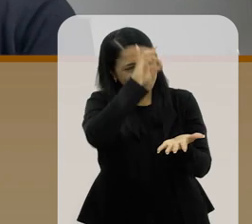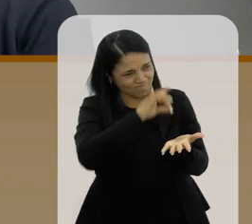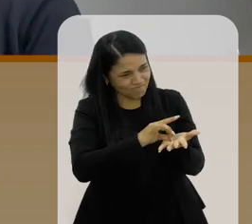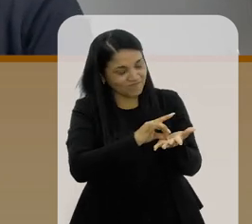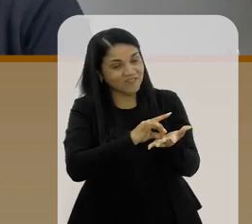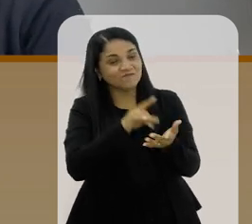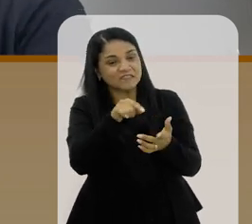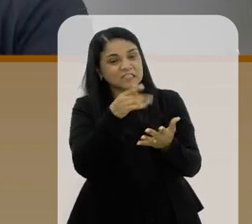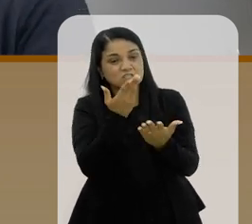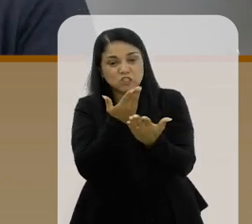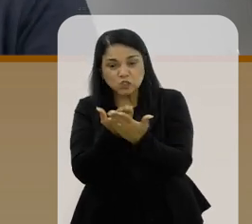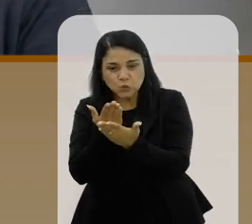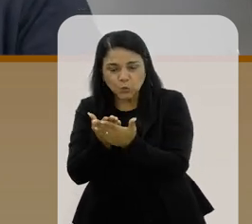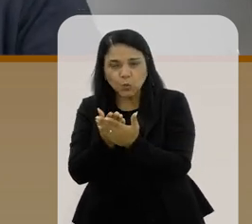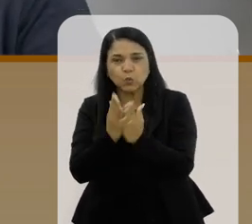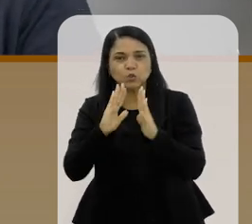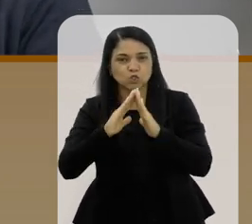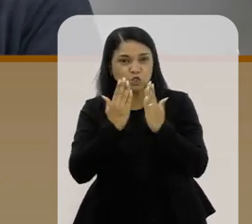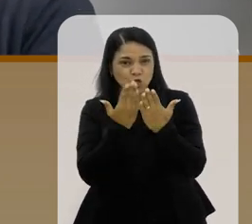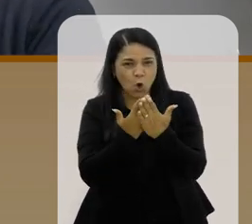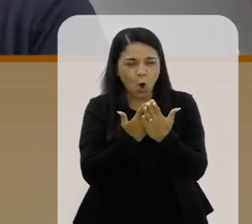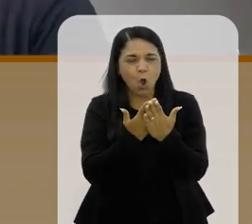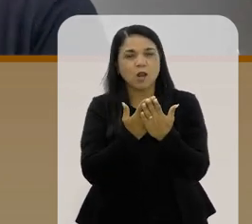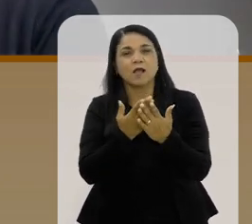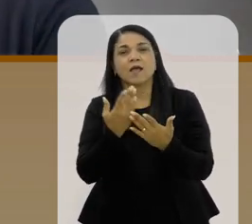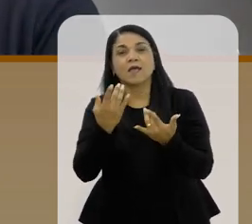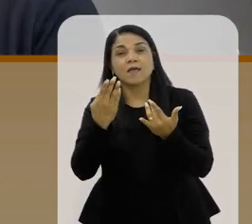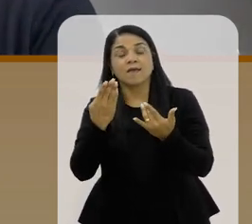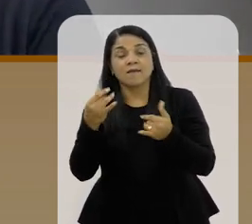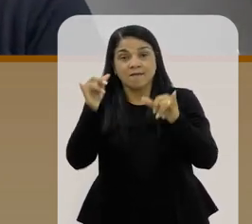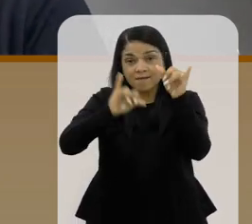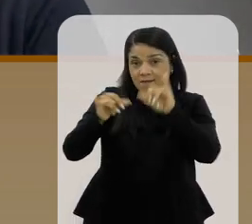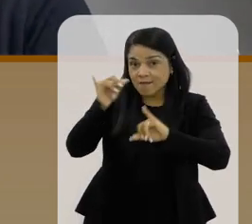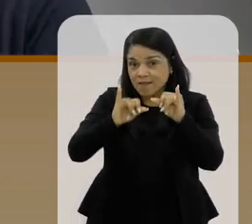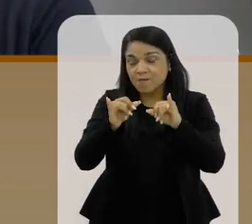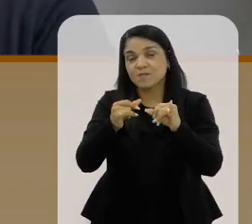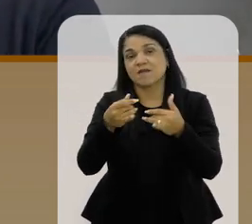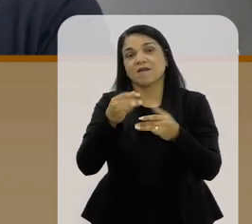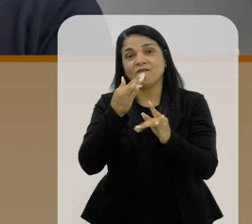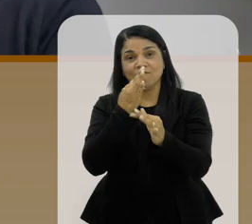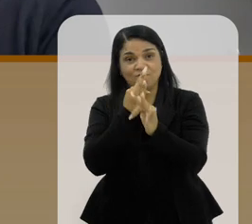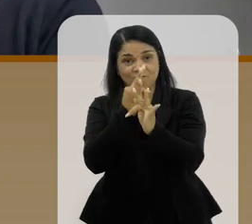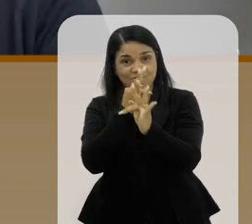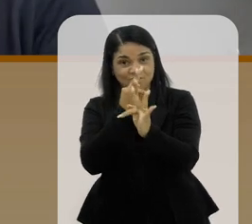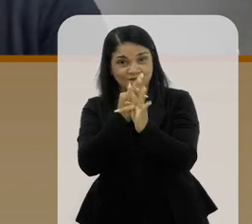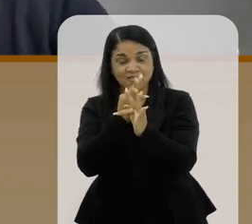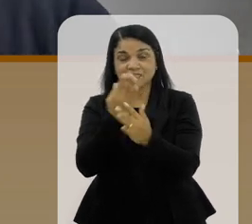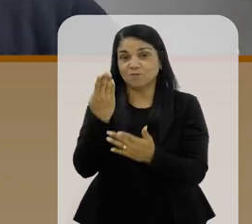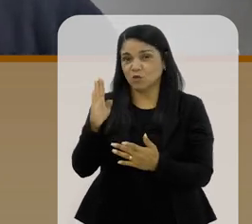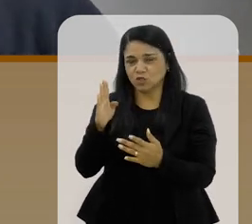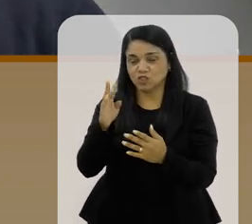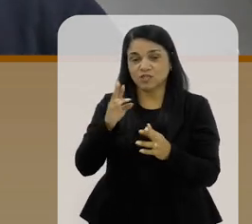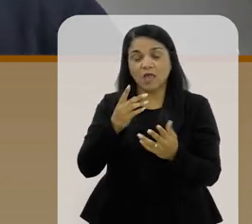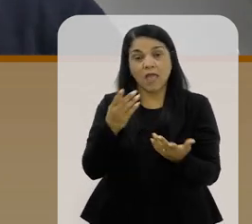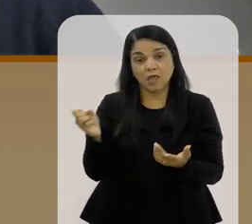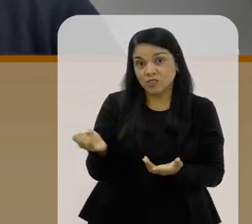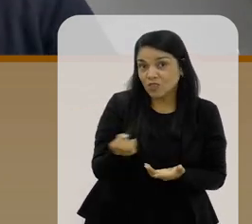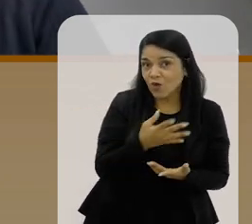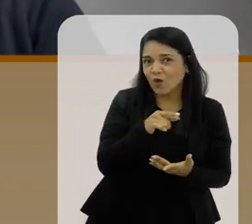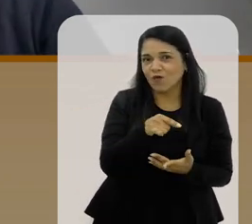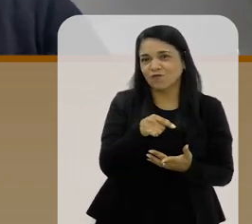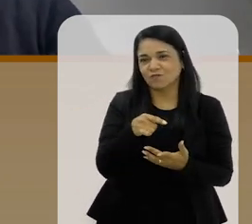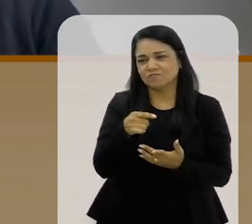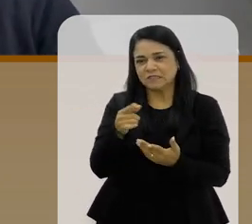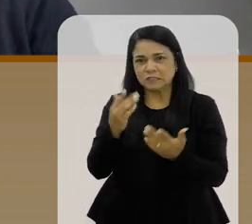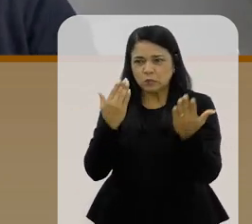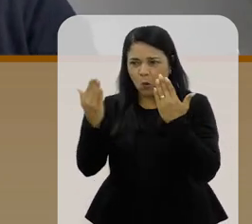chegam nos estudos das pessoas, como eu falei, de física, química, biologia, são relativamente recentes comparado com o tempo da matemática.